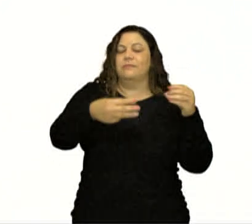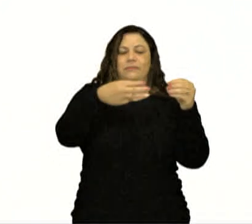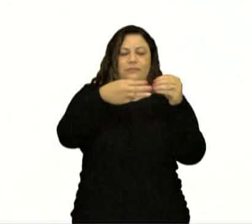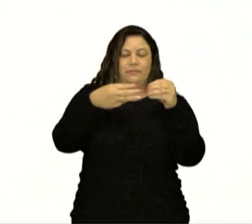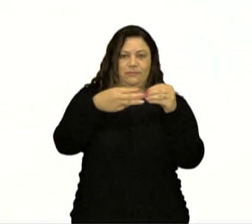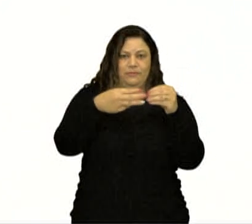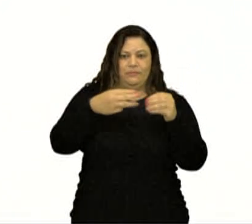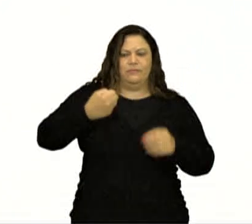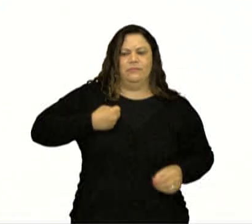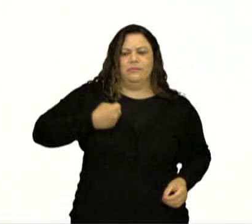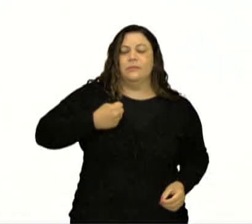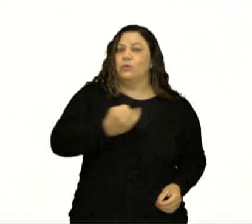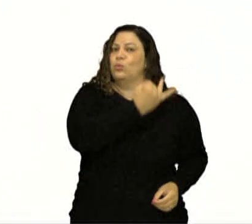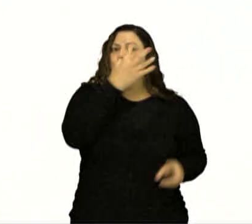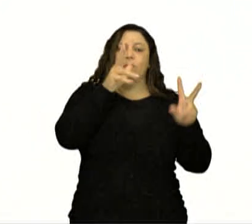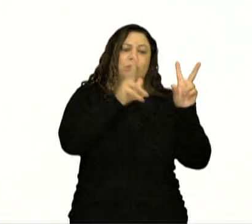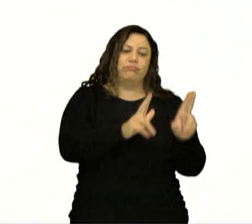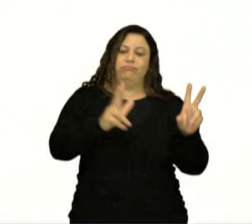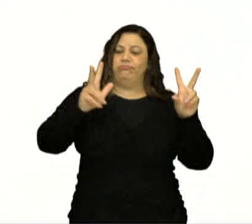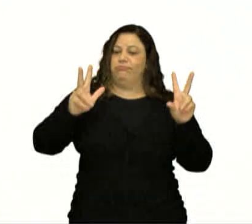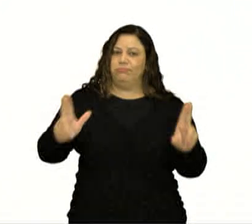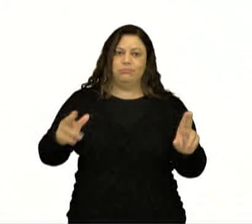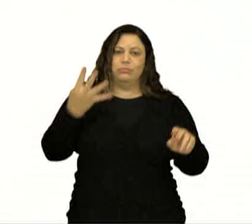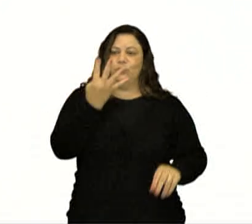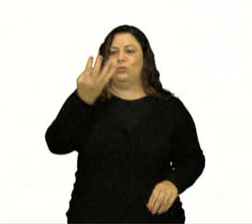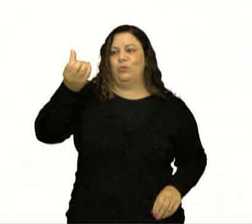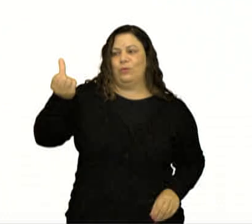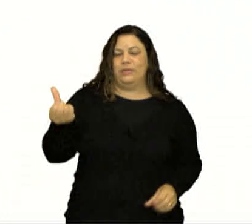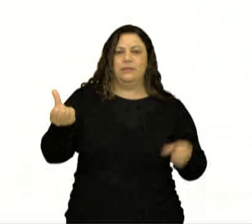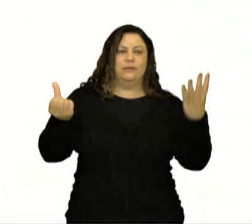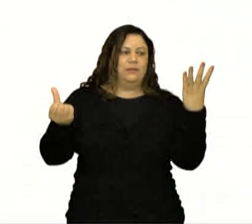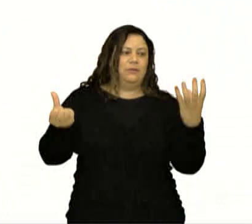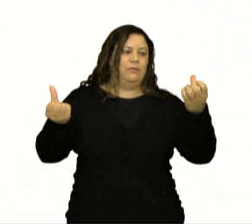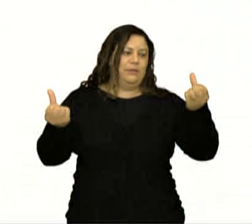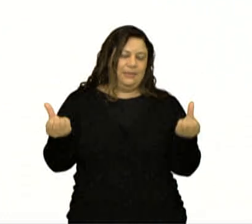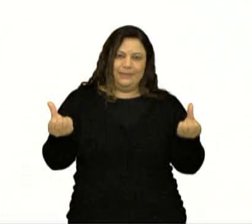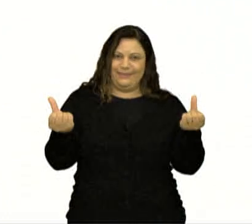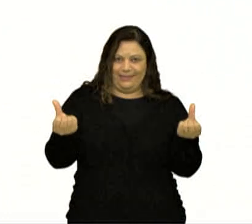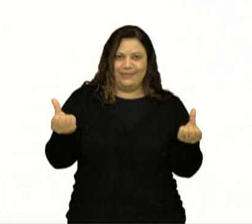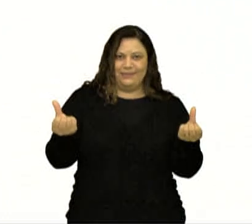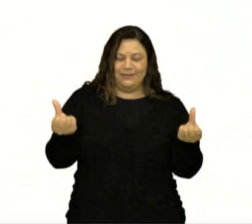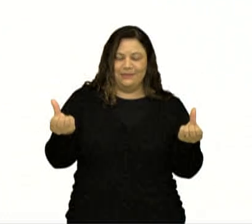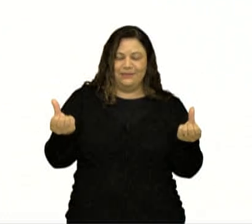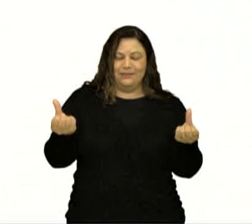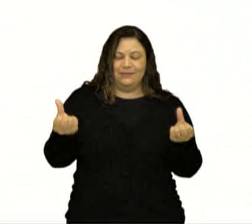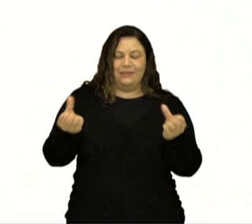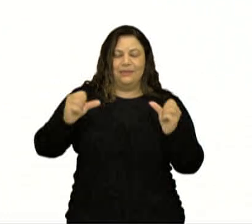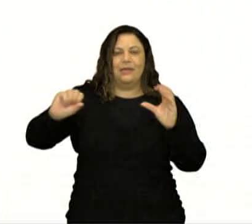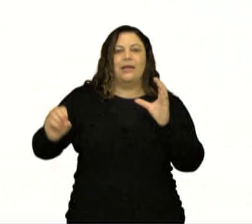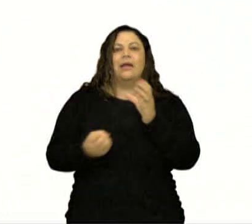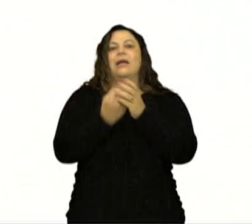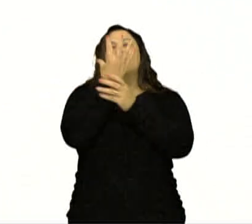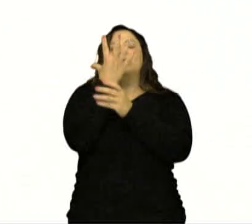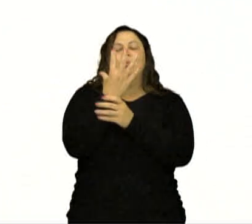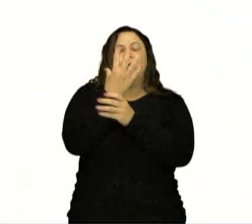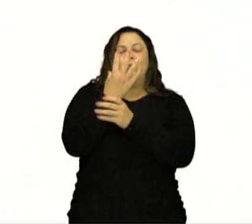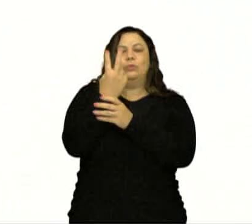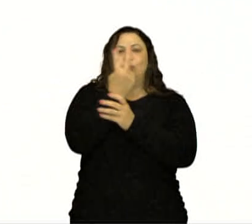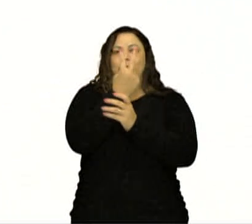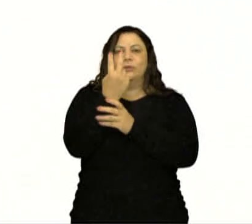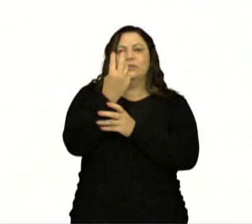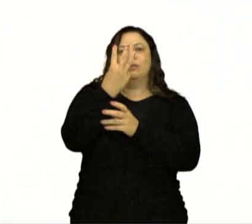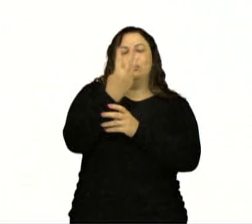número de cromossomos da célula inicial, ou seja, 46. Uma célula com 46 deu origem a duas novas com 46.